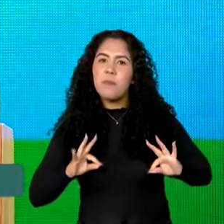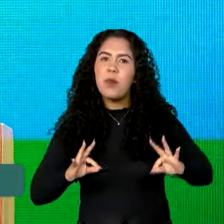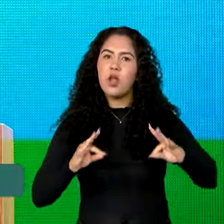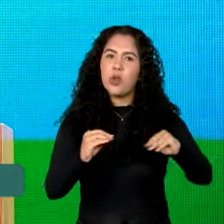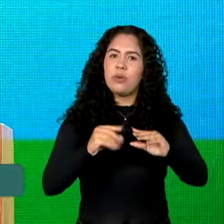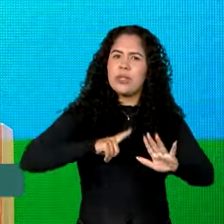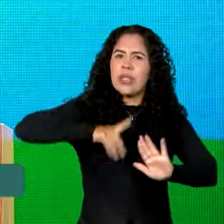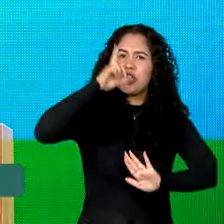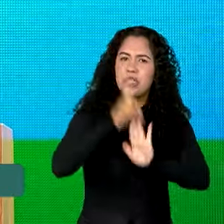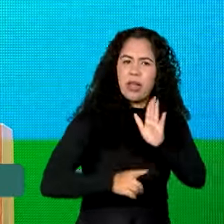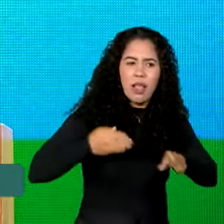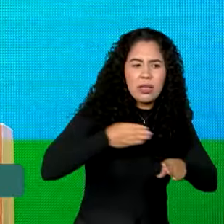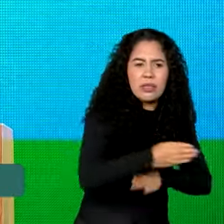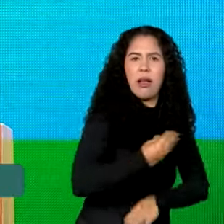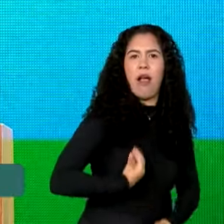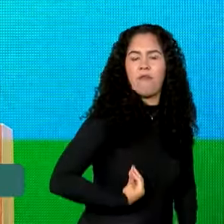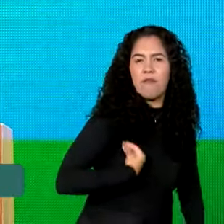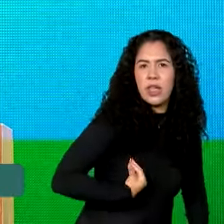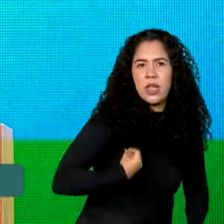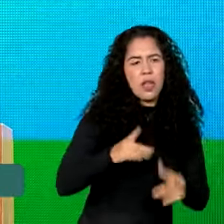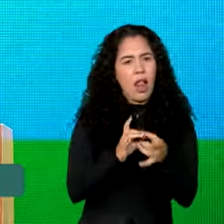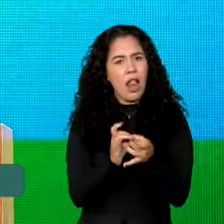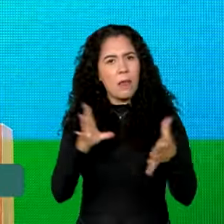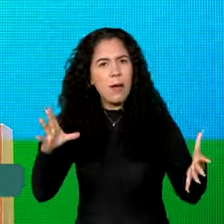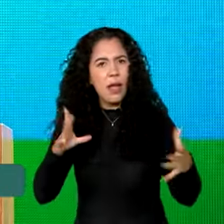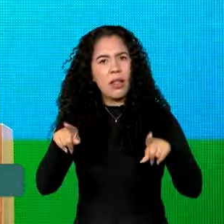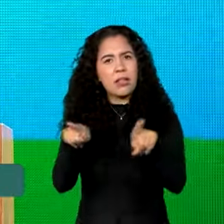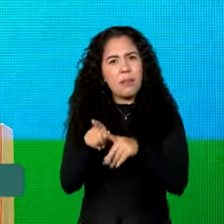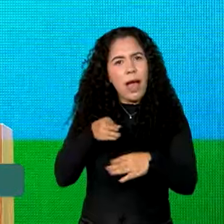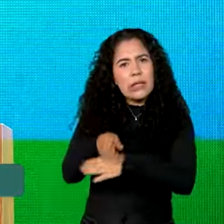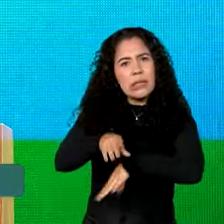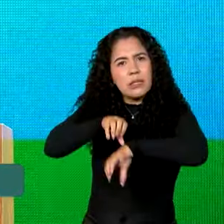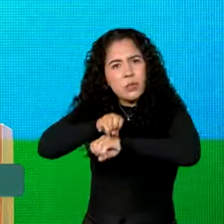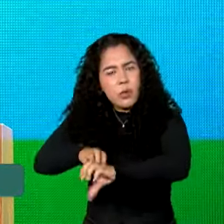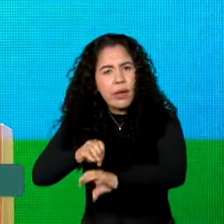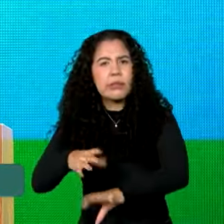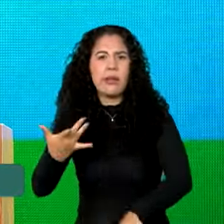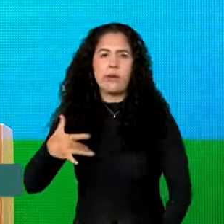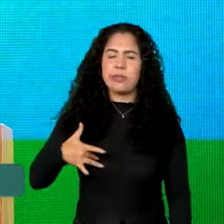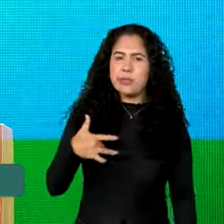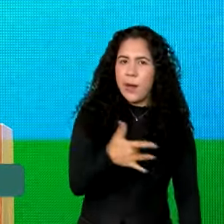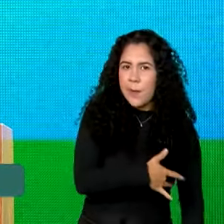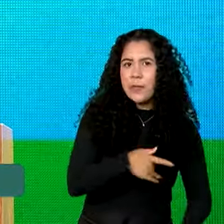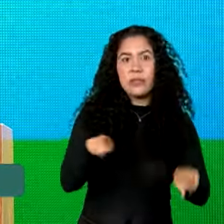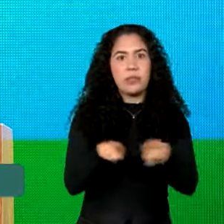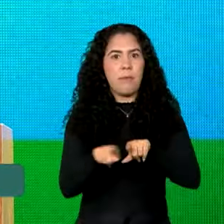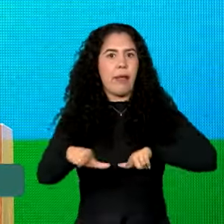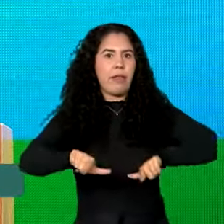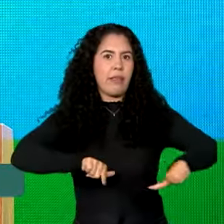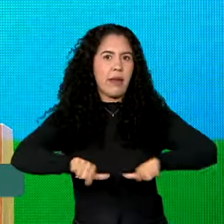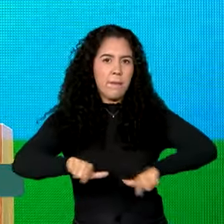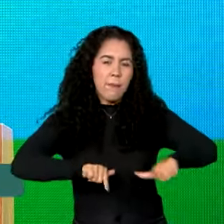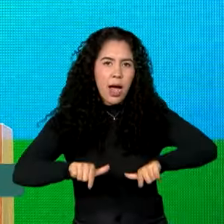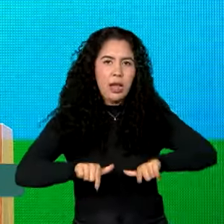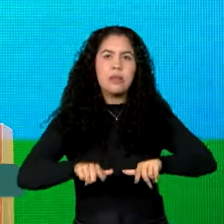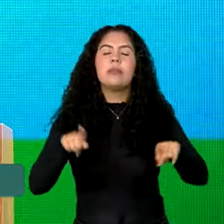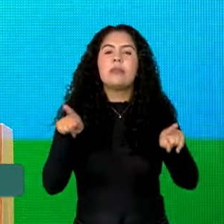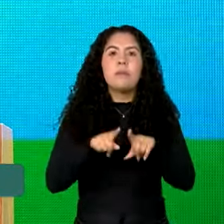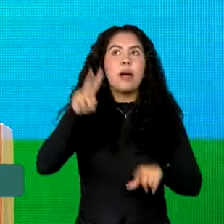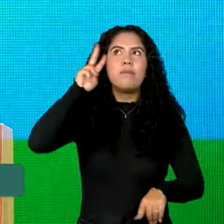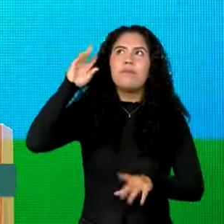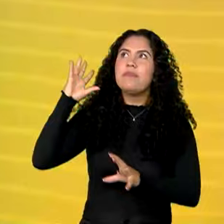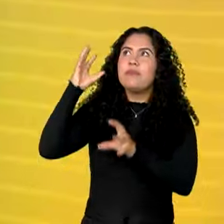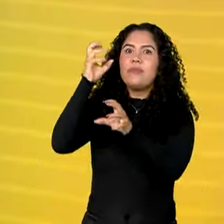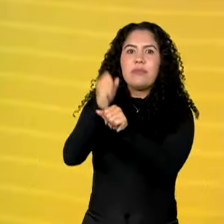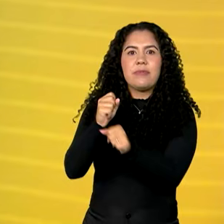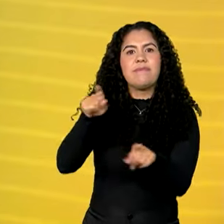Direito à vida, à liberdade, à educação, à saúde e ao trabalho. Direito à memória e à